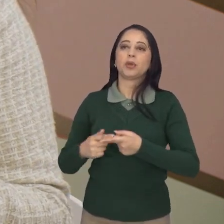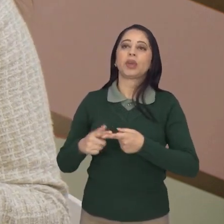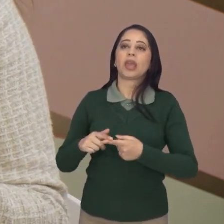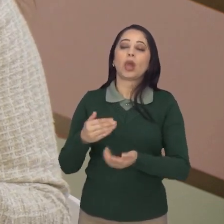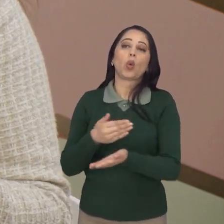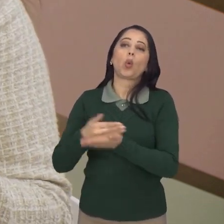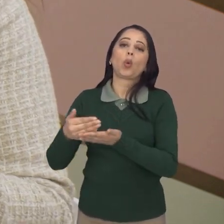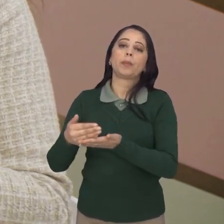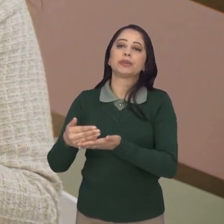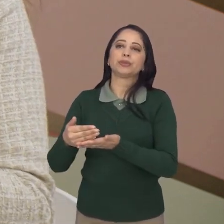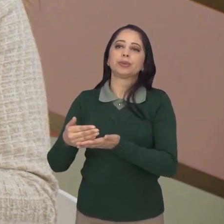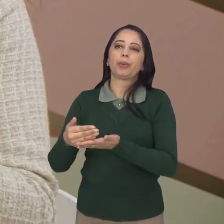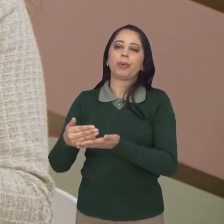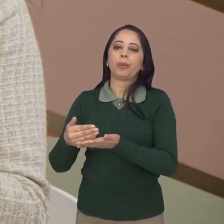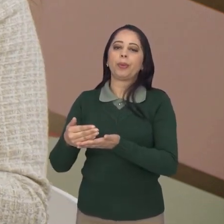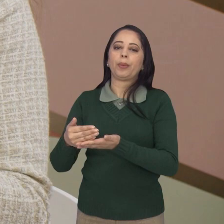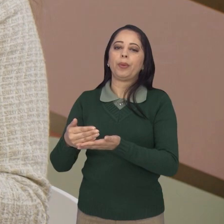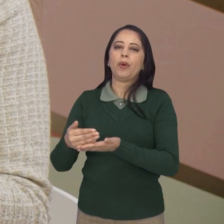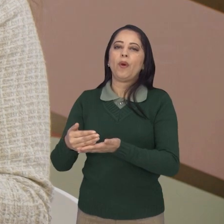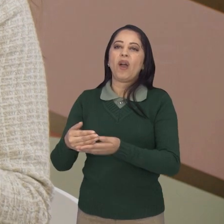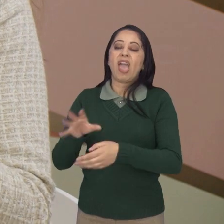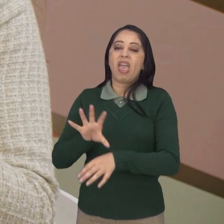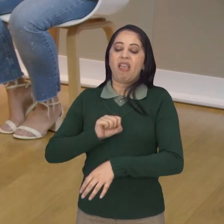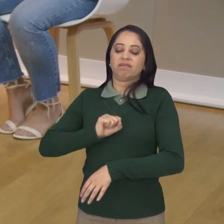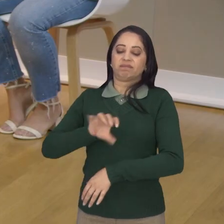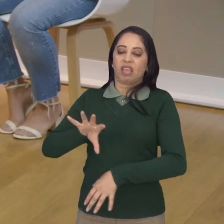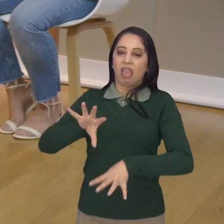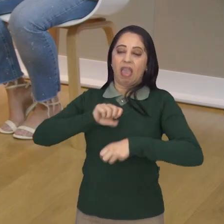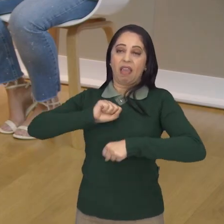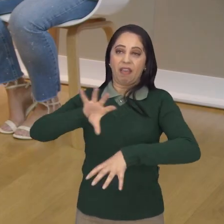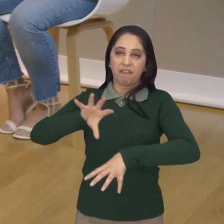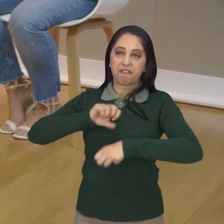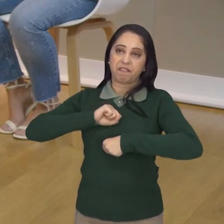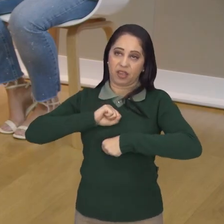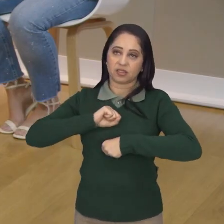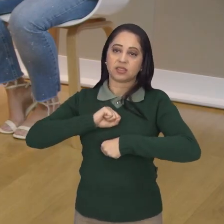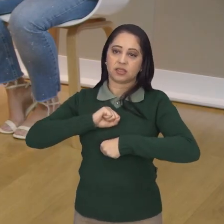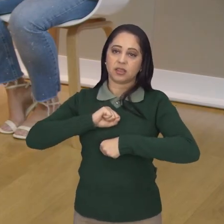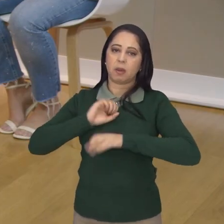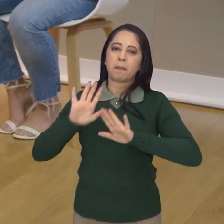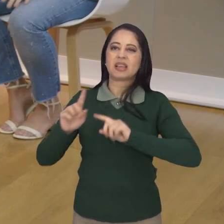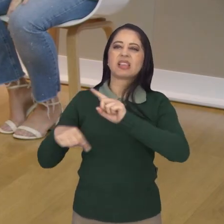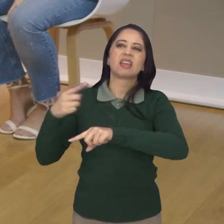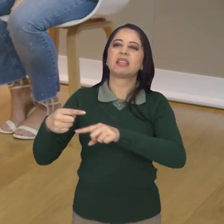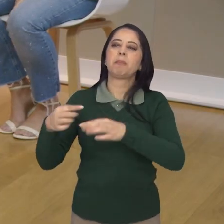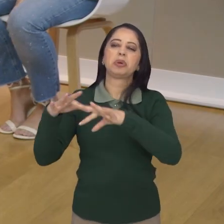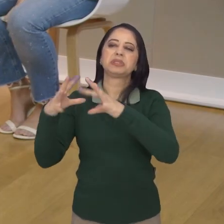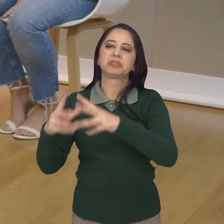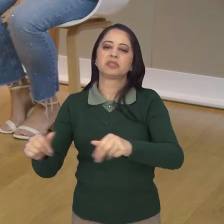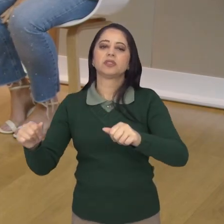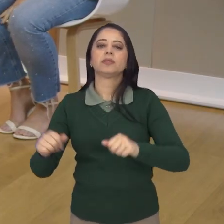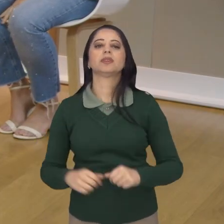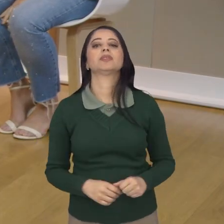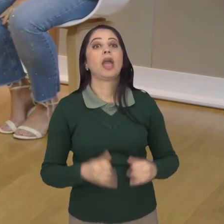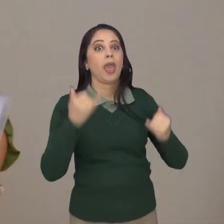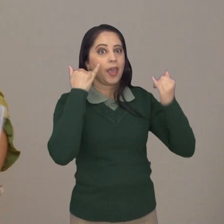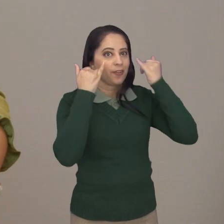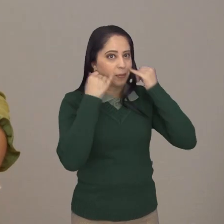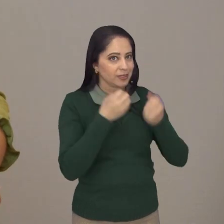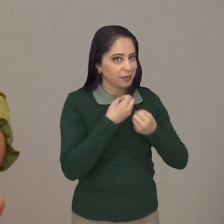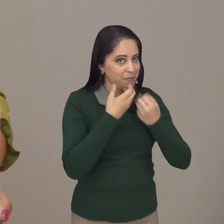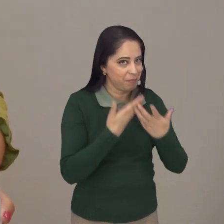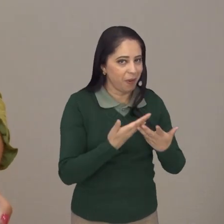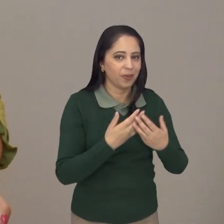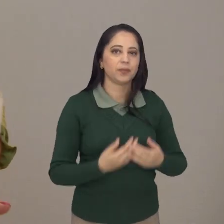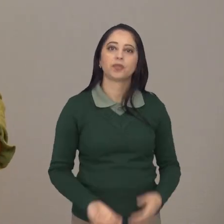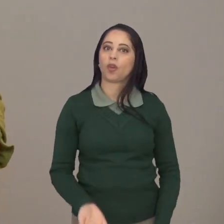infecção viral, que passa algum tempinho, você melhora aquela mucosa intestinal e ela melhora mais pra frente. Que notícia boa!